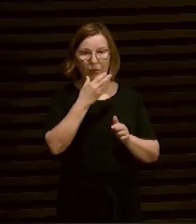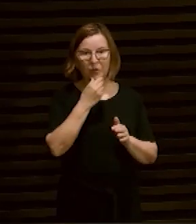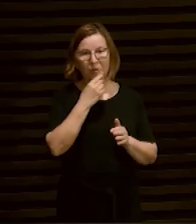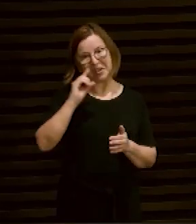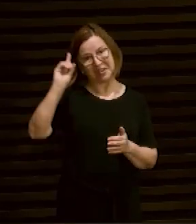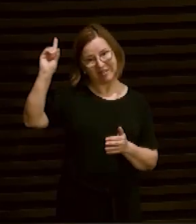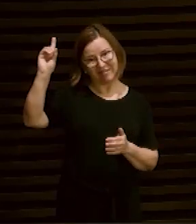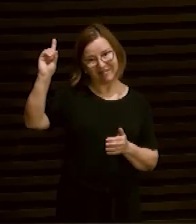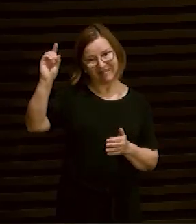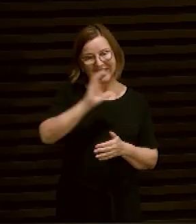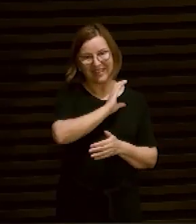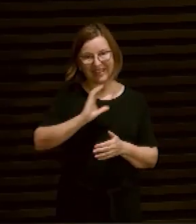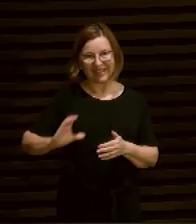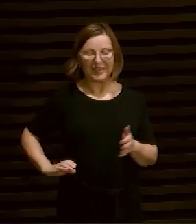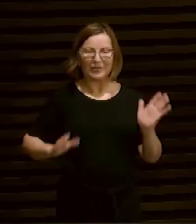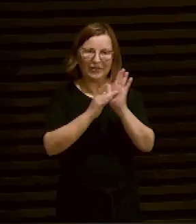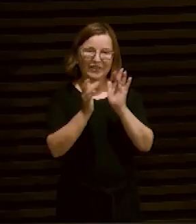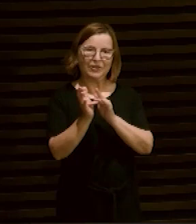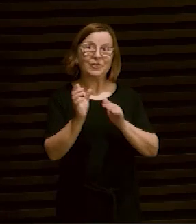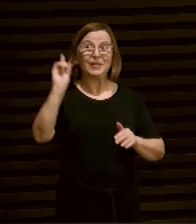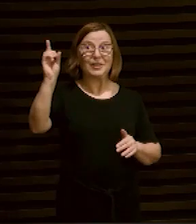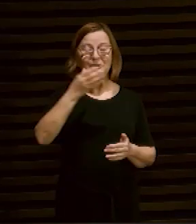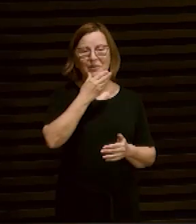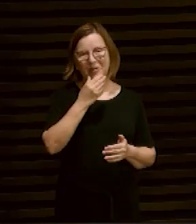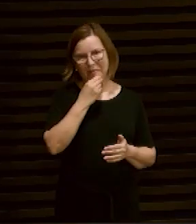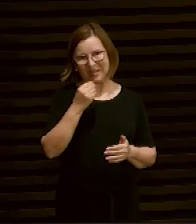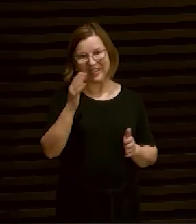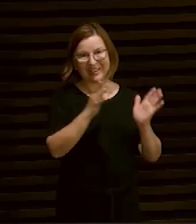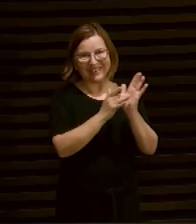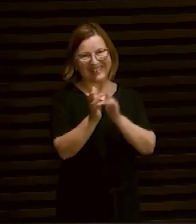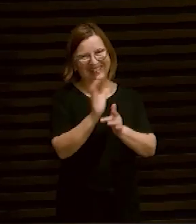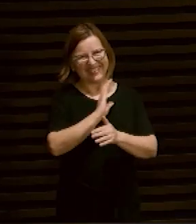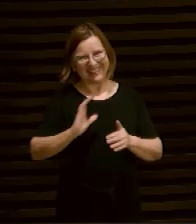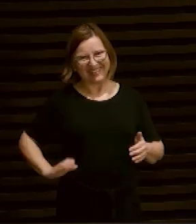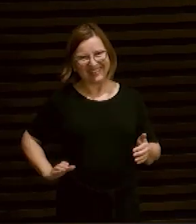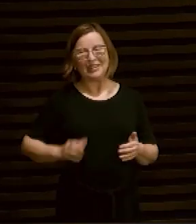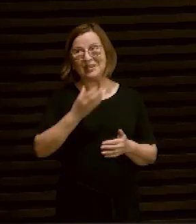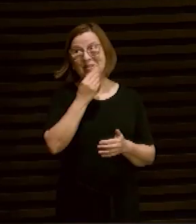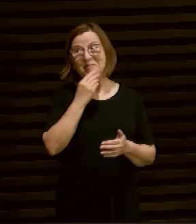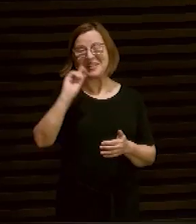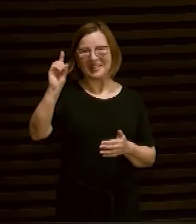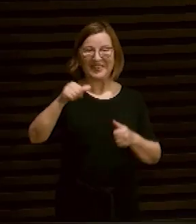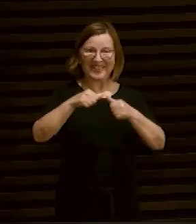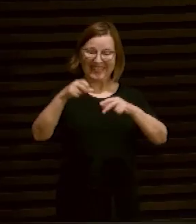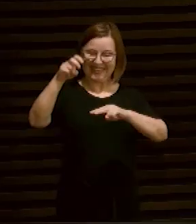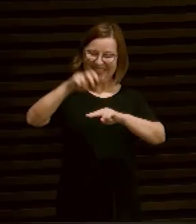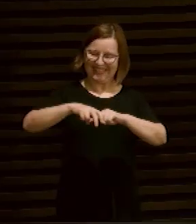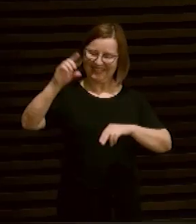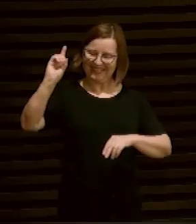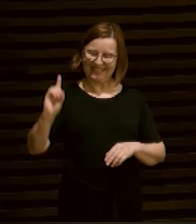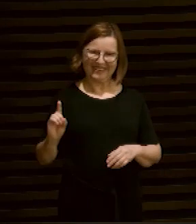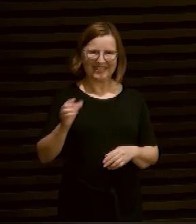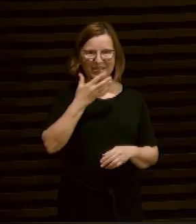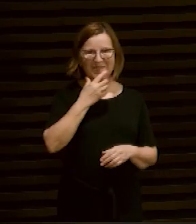Cristo Jesus é o Deus-homem, Jesus Cristo é o homem-Deus, que está assentado à direita